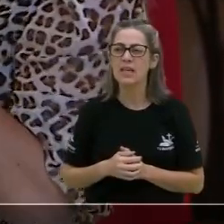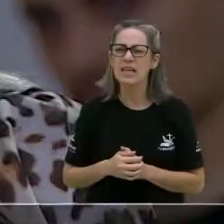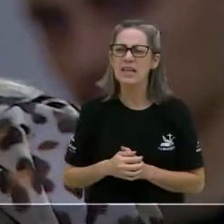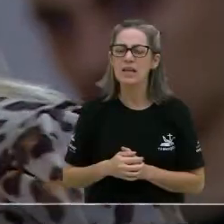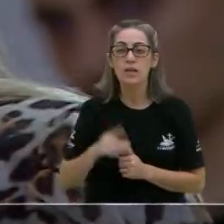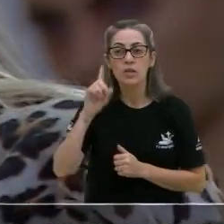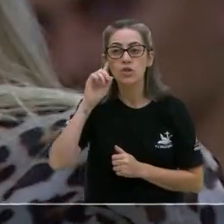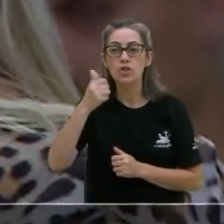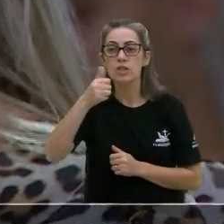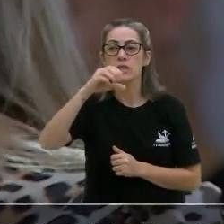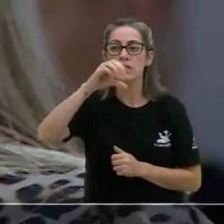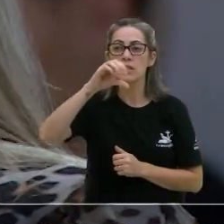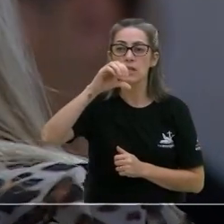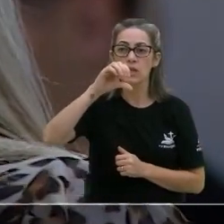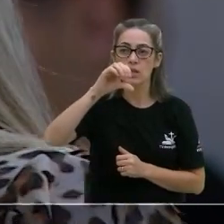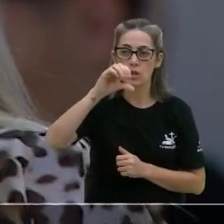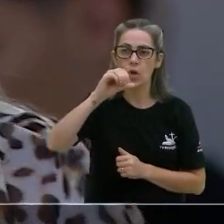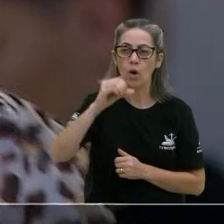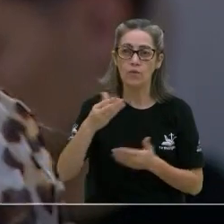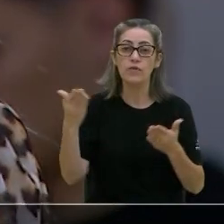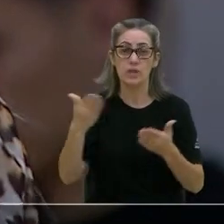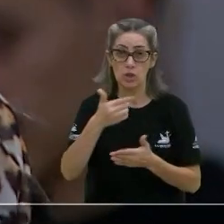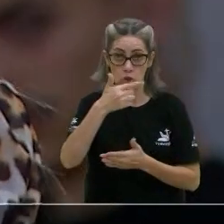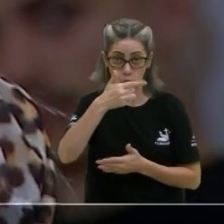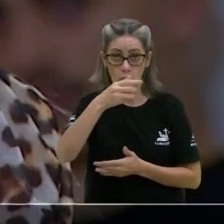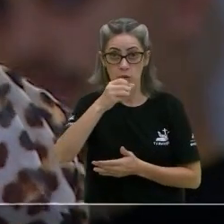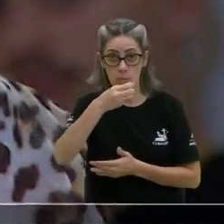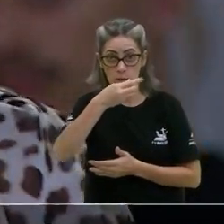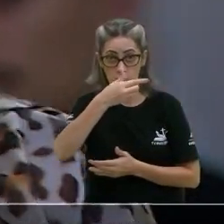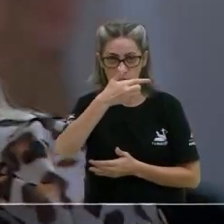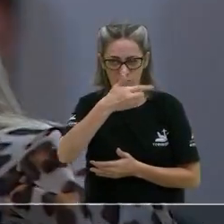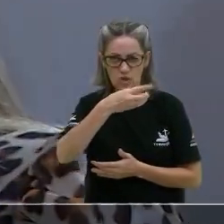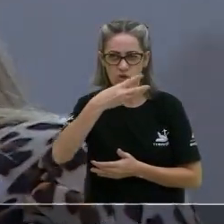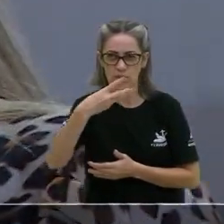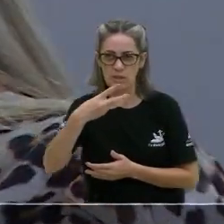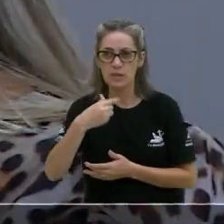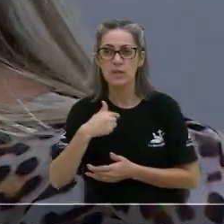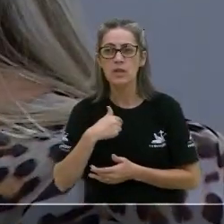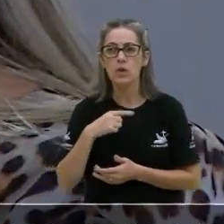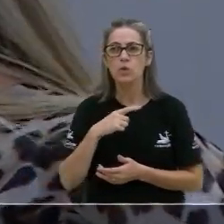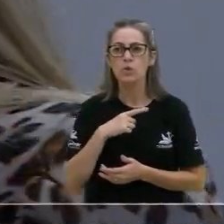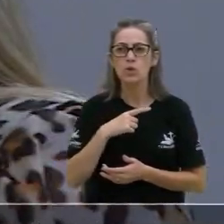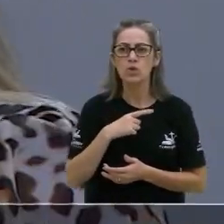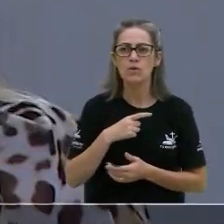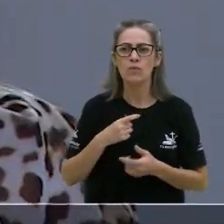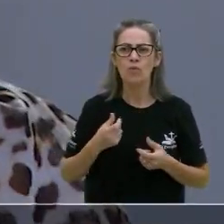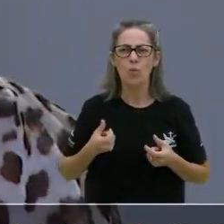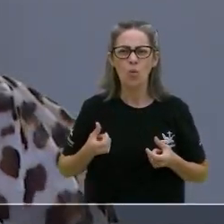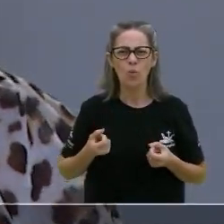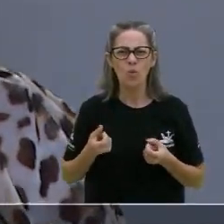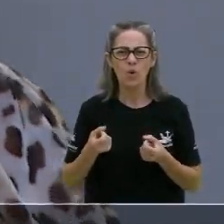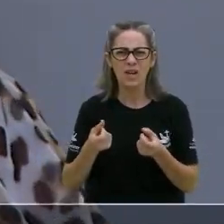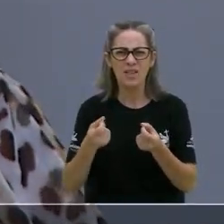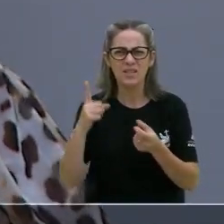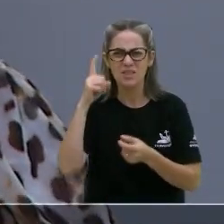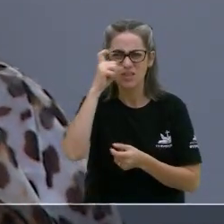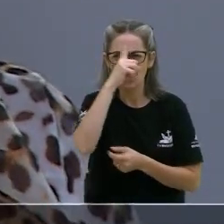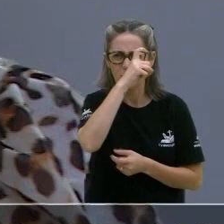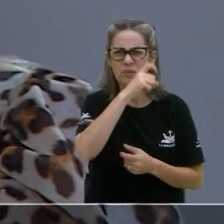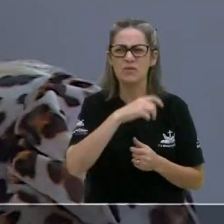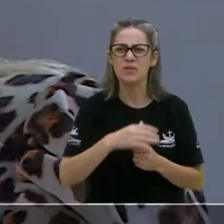dia 19 de março desse ano, eu fui diagnosticada com câncer agressivo,